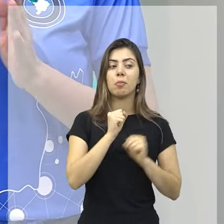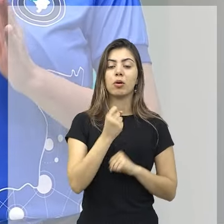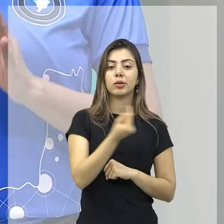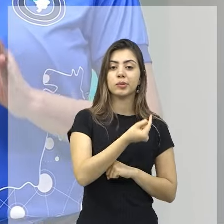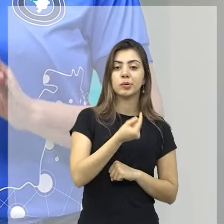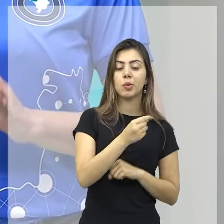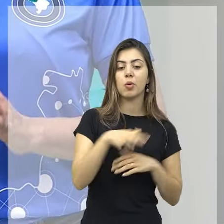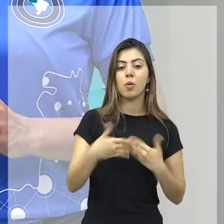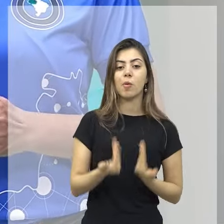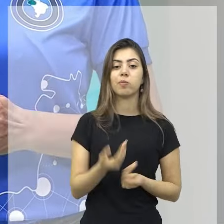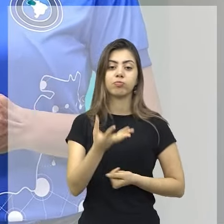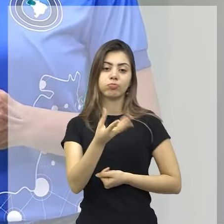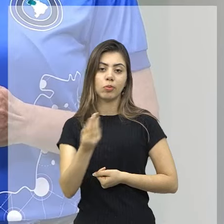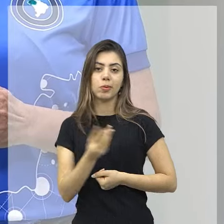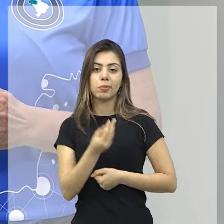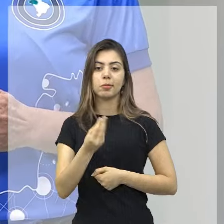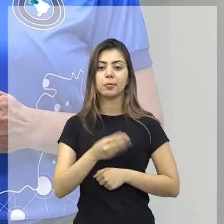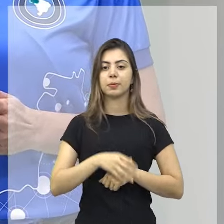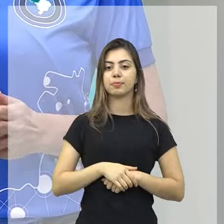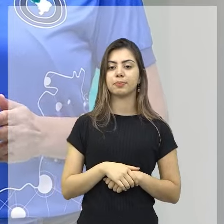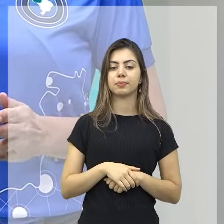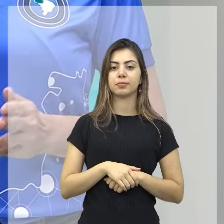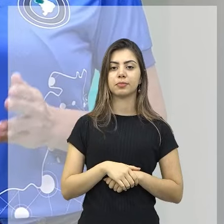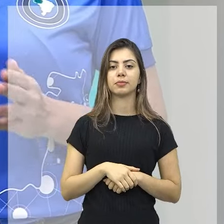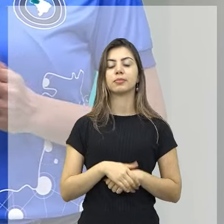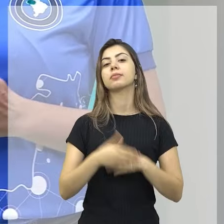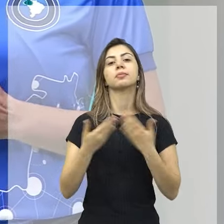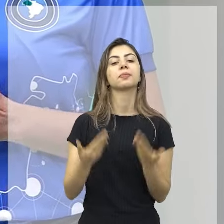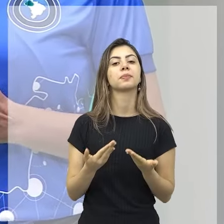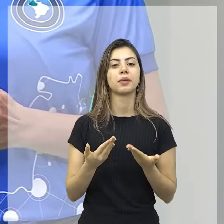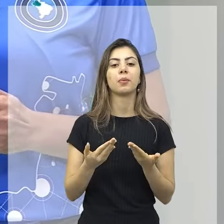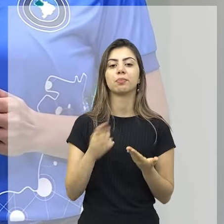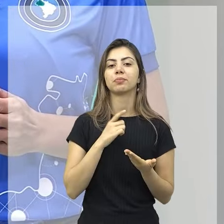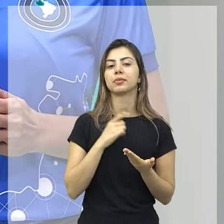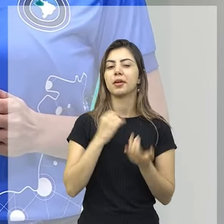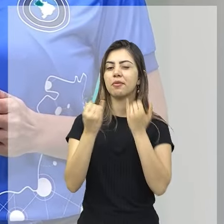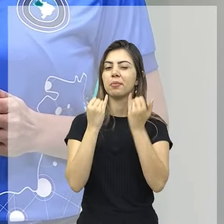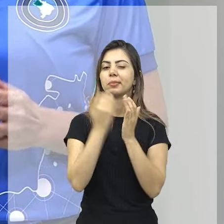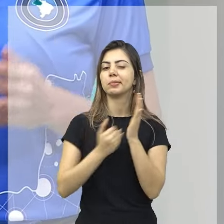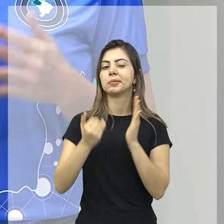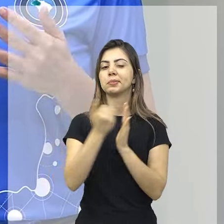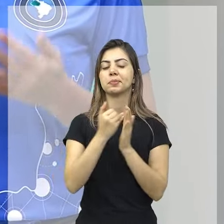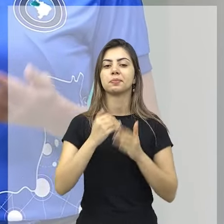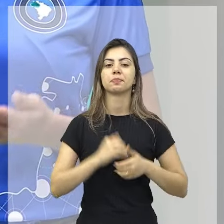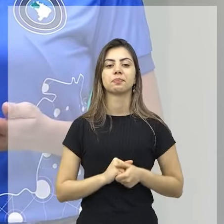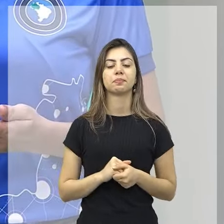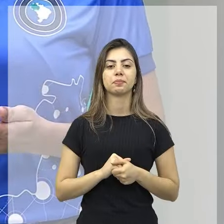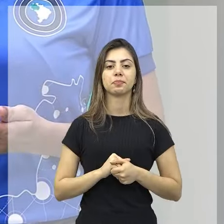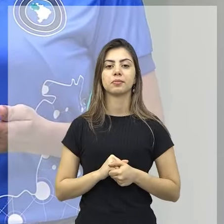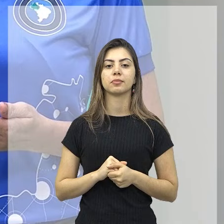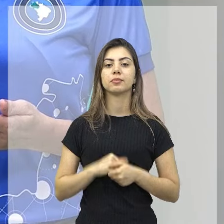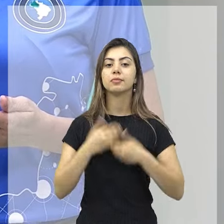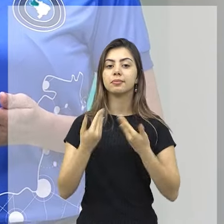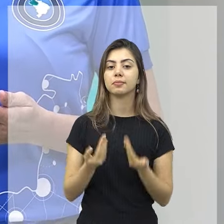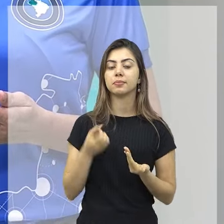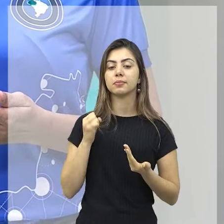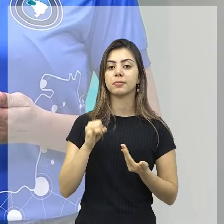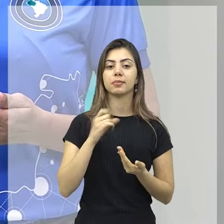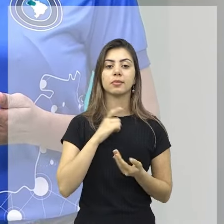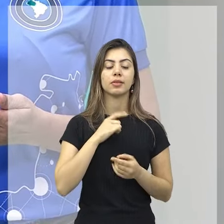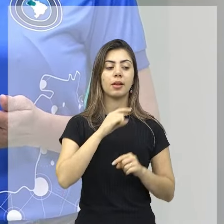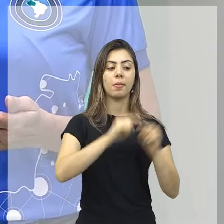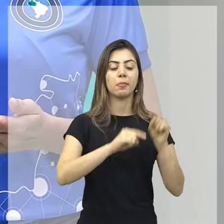singulares ou plurais. Um pouquinho mais sobre eles diz o seguinte: quando nos referimos a